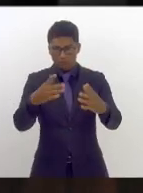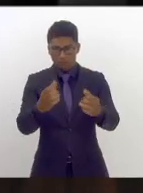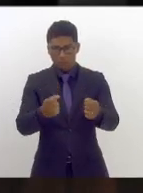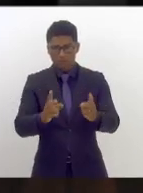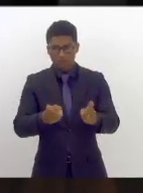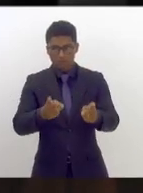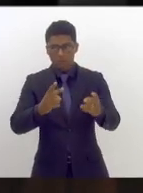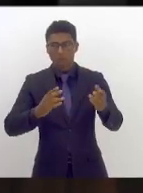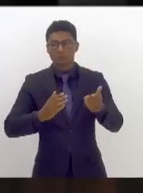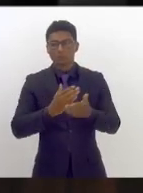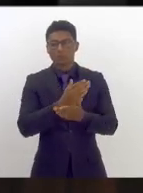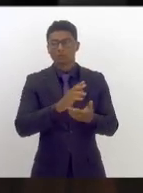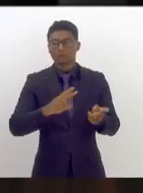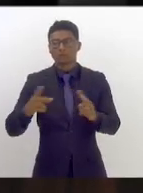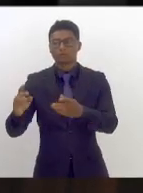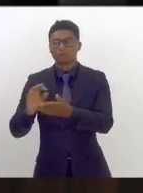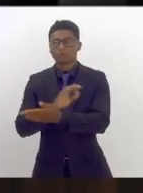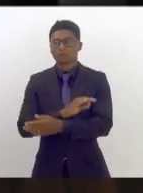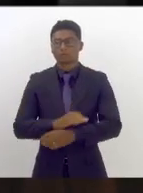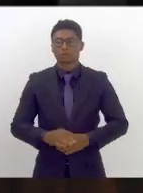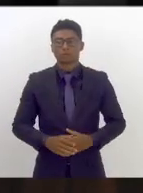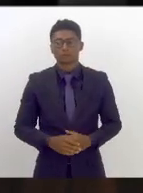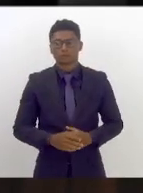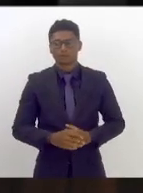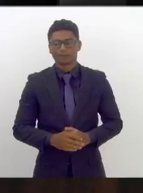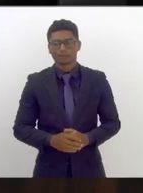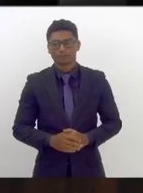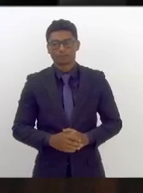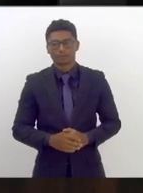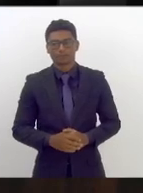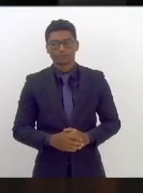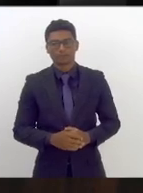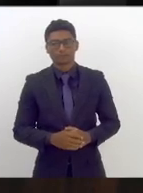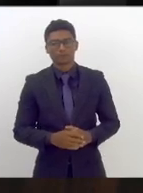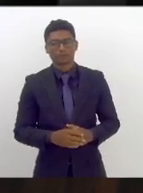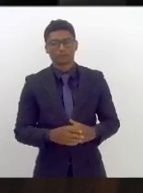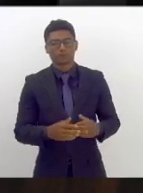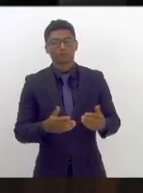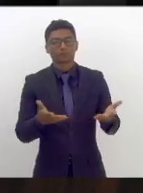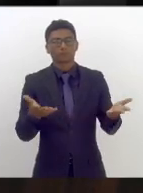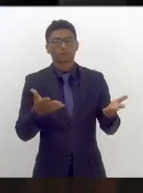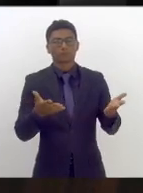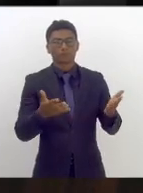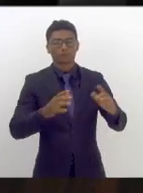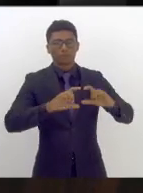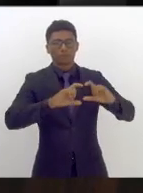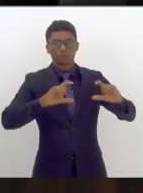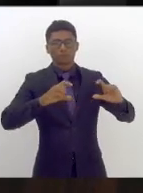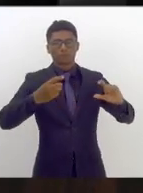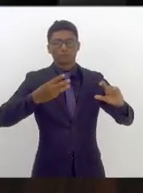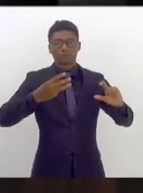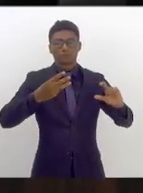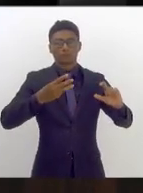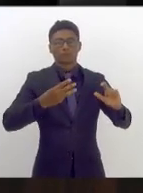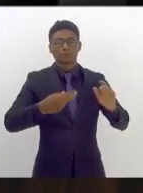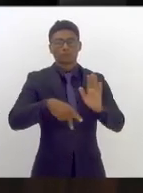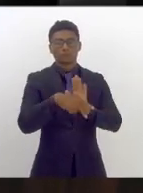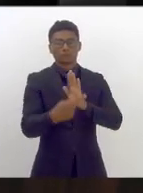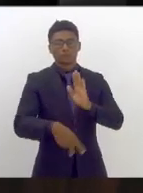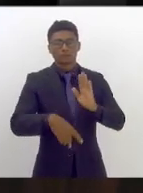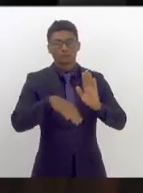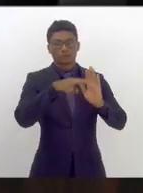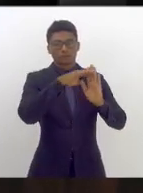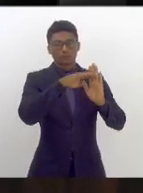como estão, aprovado, vai a autógrafo. Incluído na ordem do dia, de acordo com o parágrafo 3º do artigo 47 do Regimento Interno,